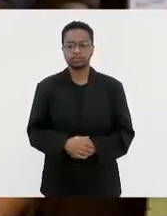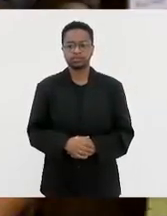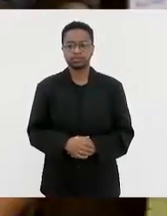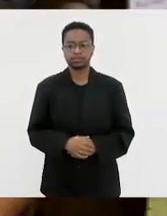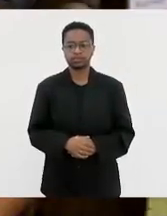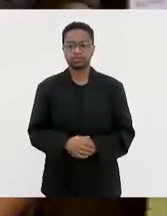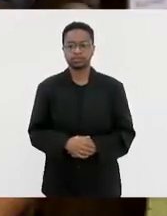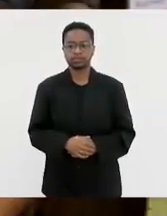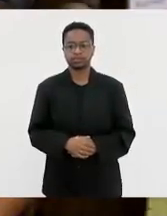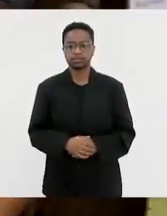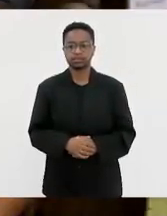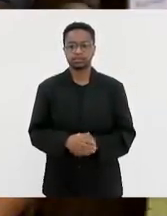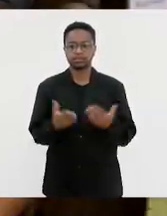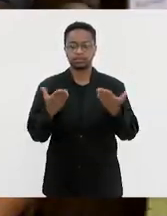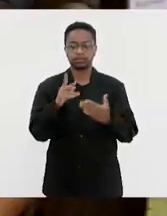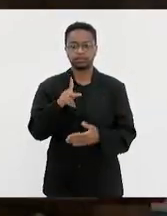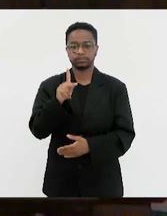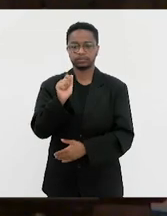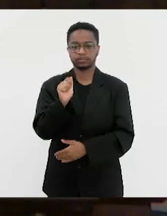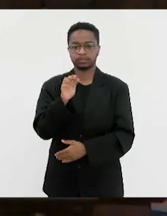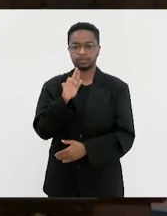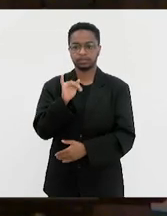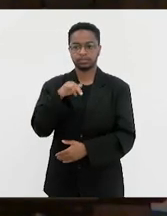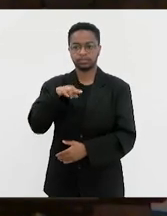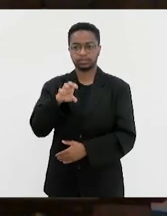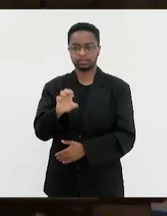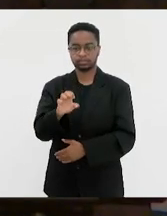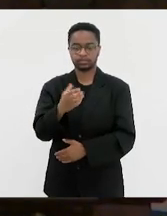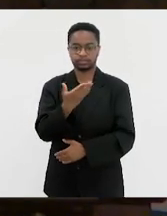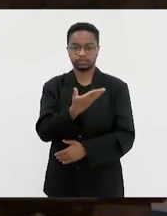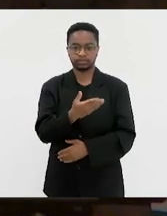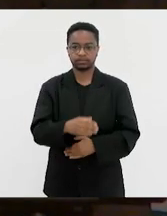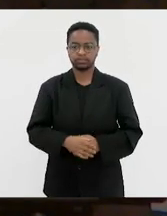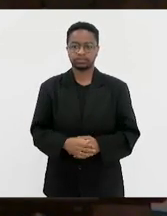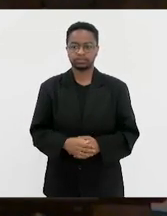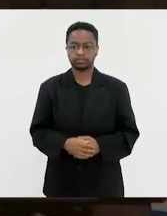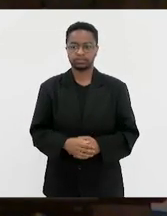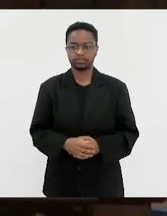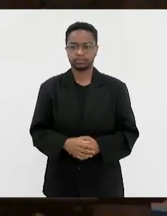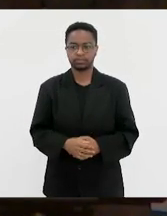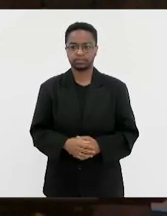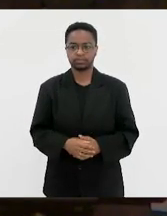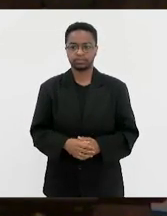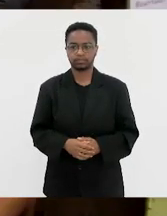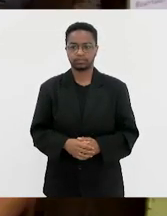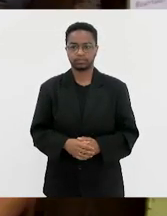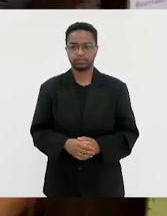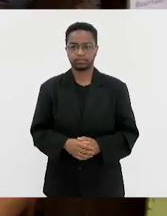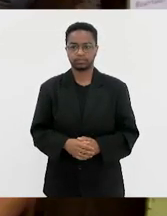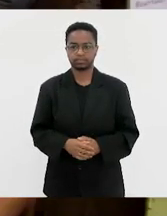Convidar agora a Karine para fazer o sonho. Trocou. Ganhou uma coisa, fez outra.